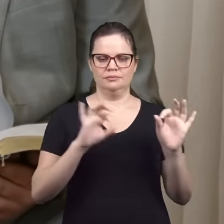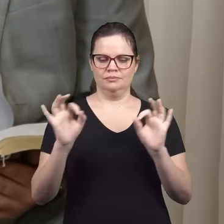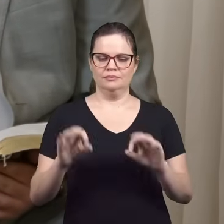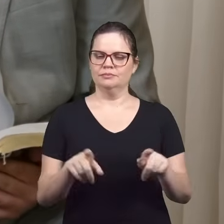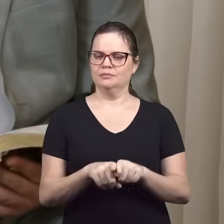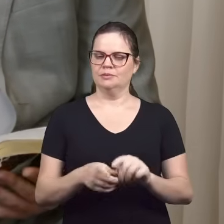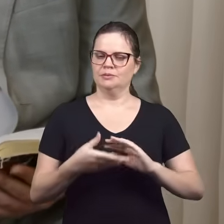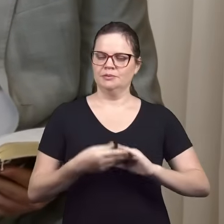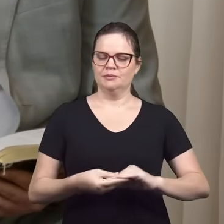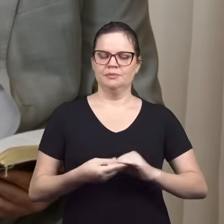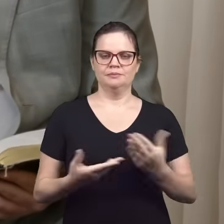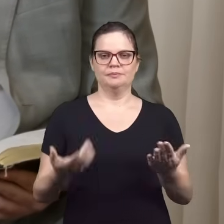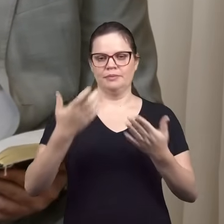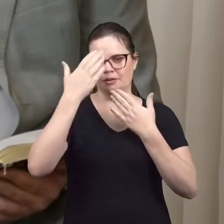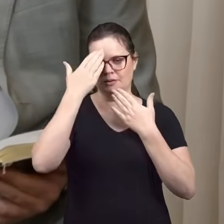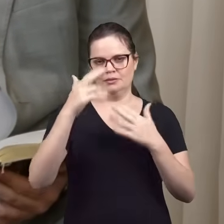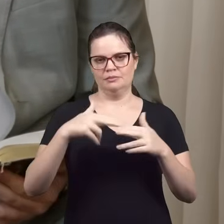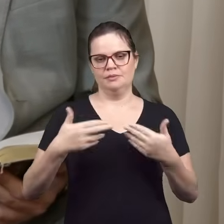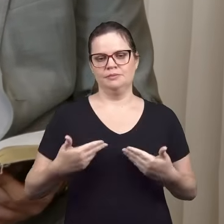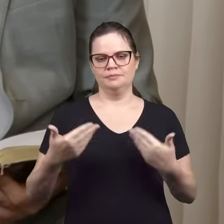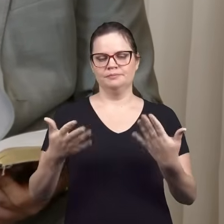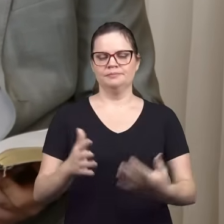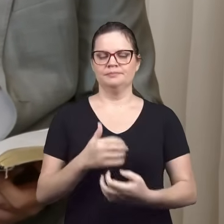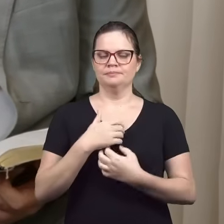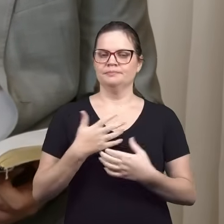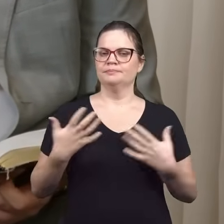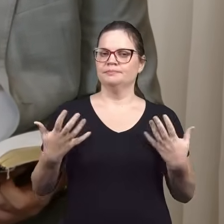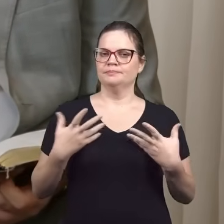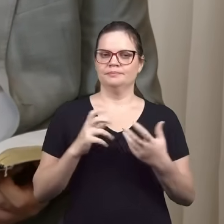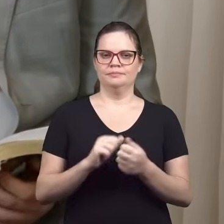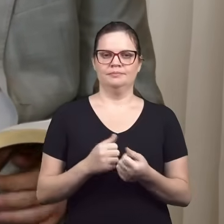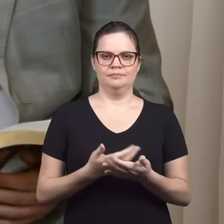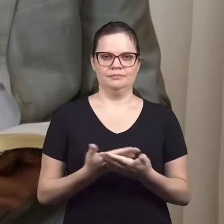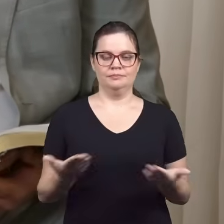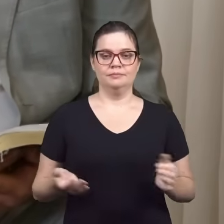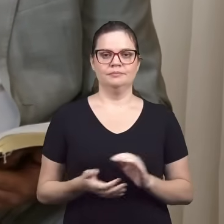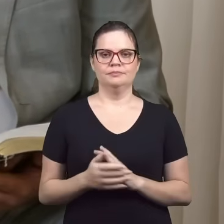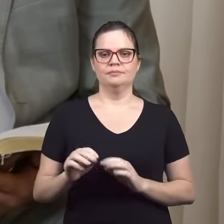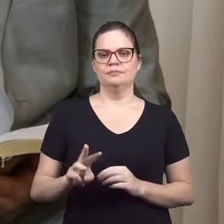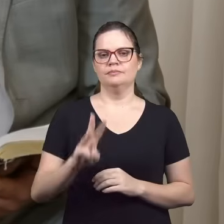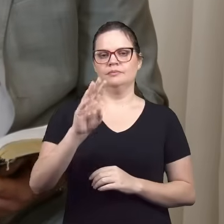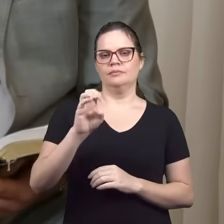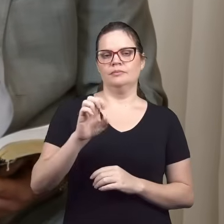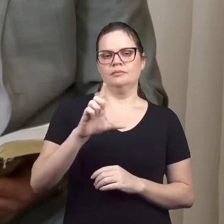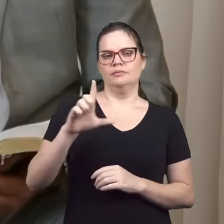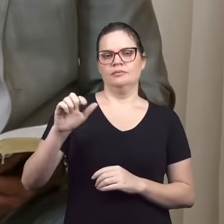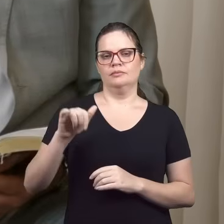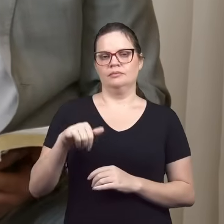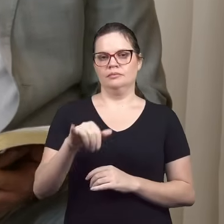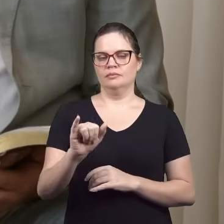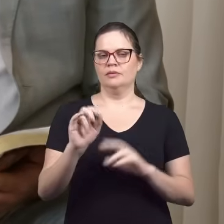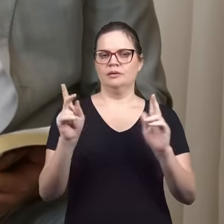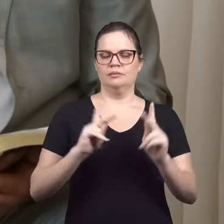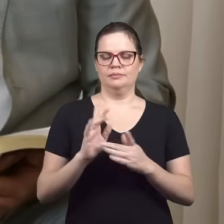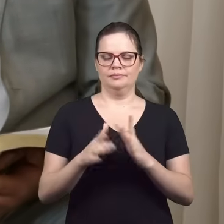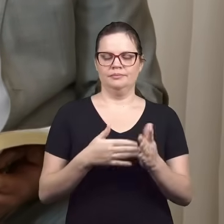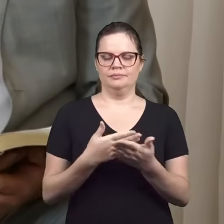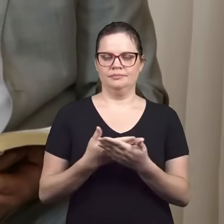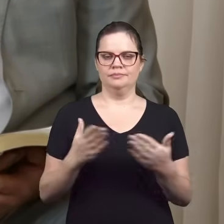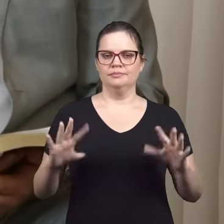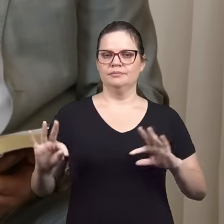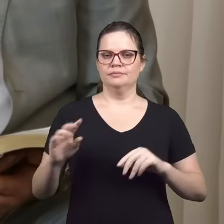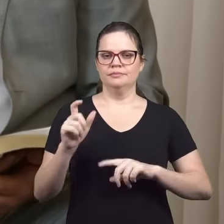assistindo. Quer dizer, agradecer aqui o convite, é uma alegria estar aqui com os irmãos. Paz, Senhor Wesley. Paz, Senhor pastor, paz, Senhor a todos que estão